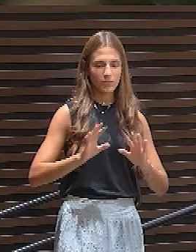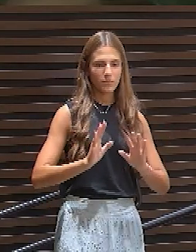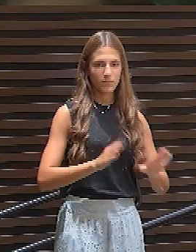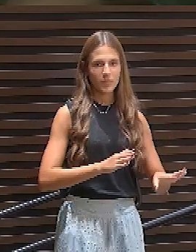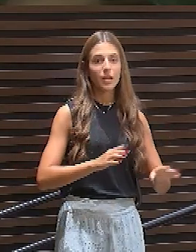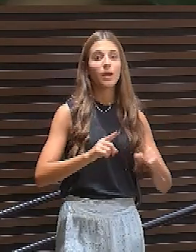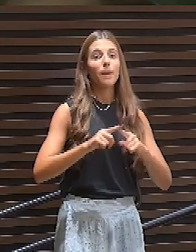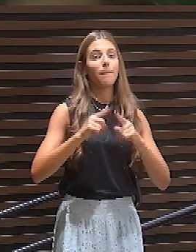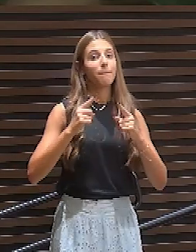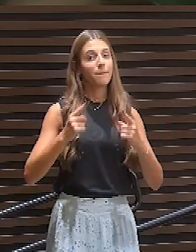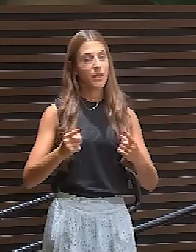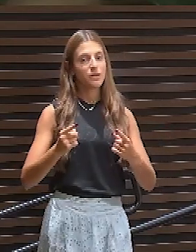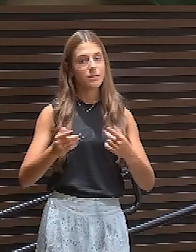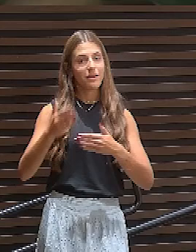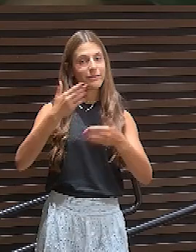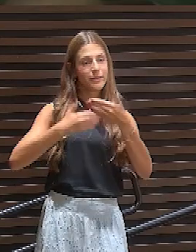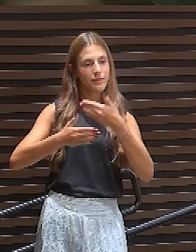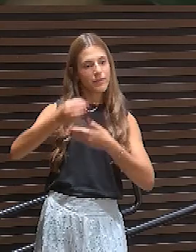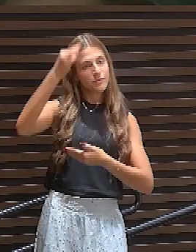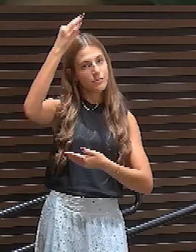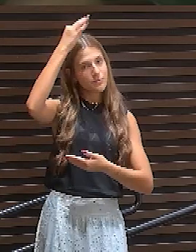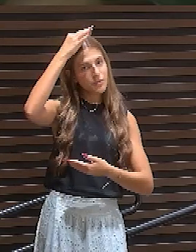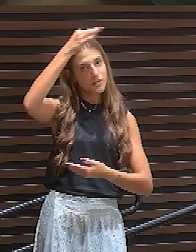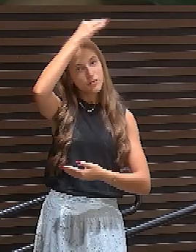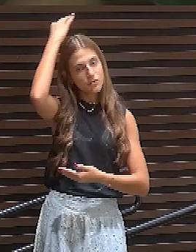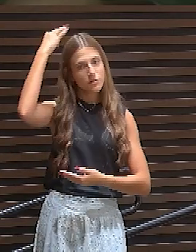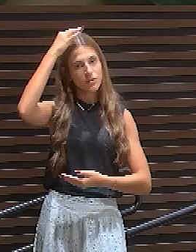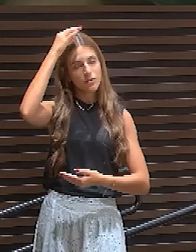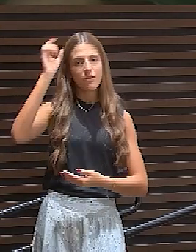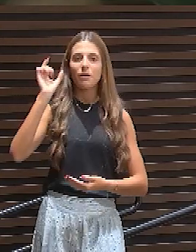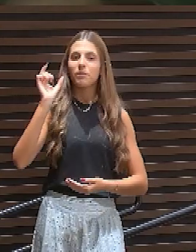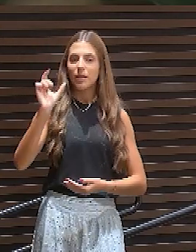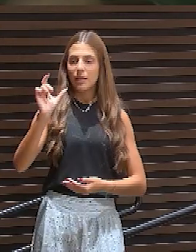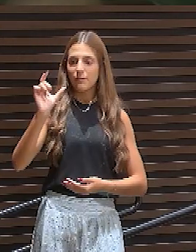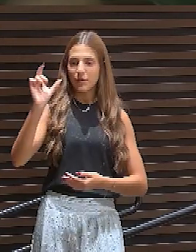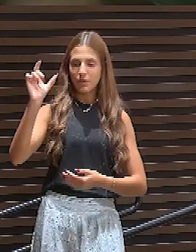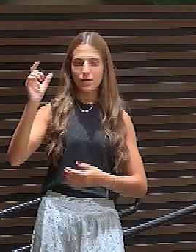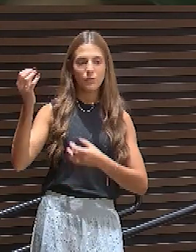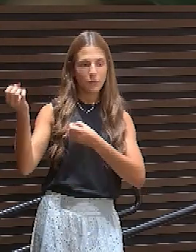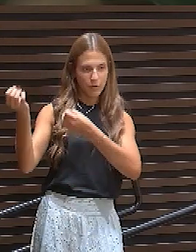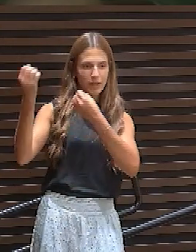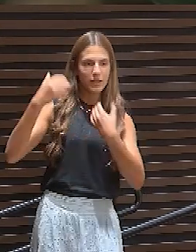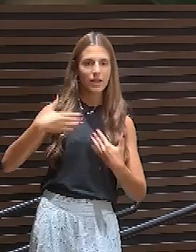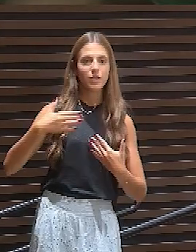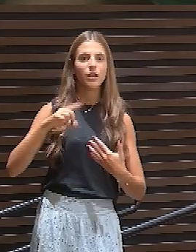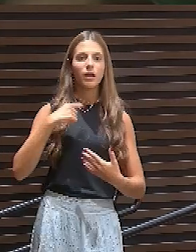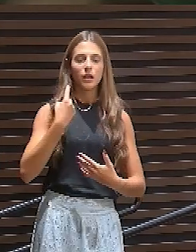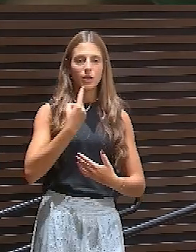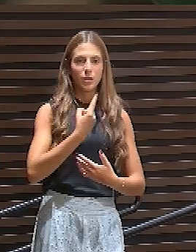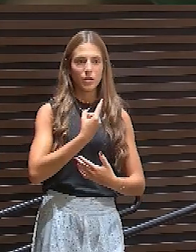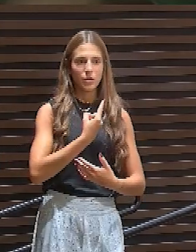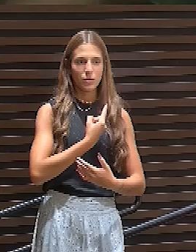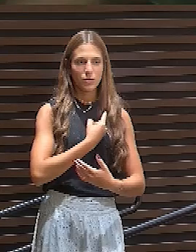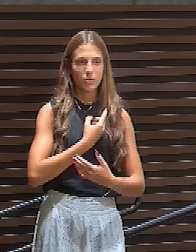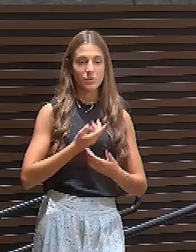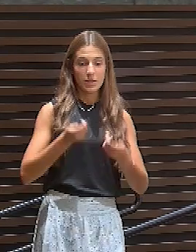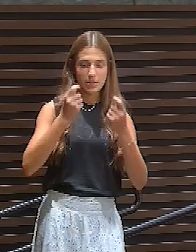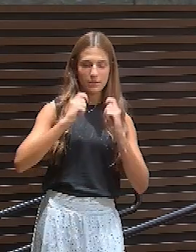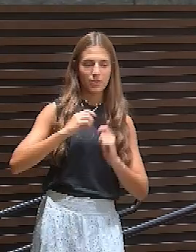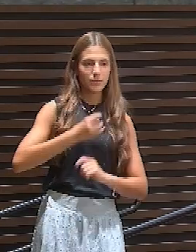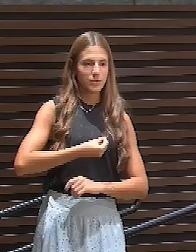palavra e a palavra nos vivificou porque nós estávamos apegados ao pó. E aí o salmista